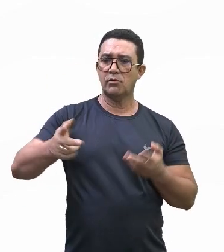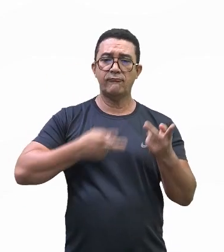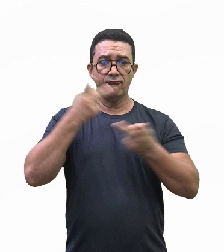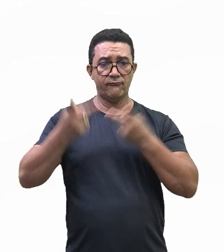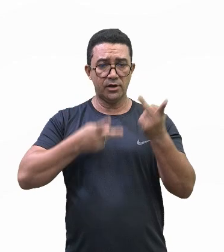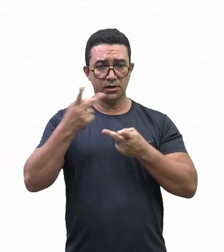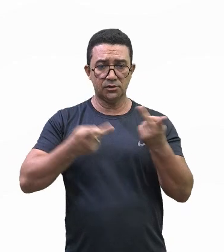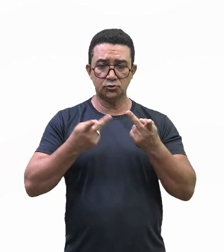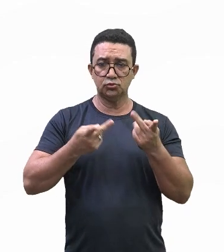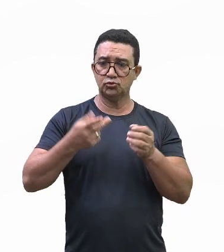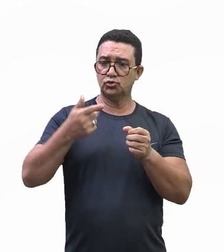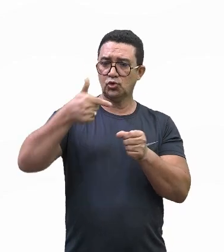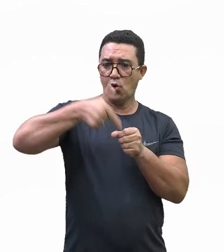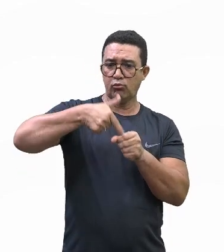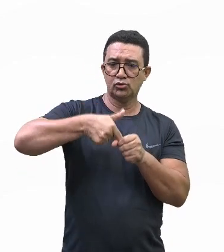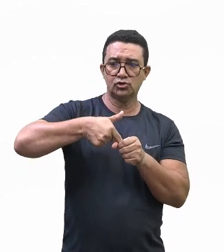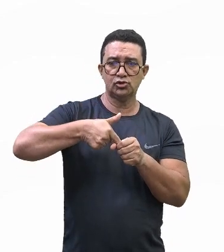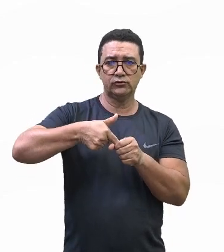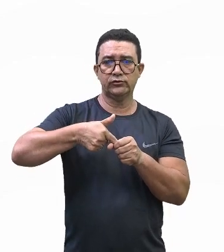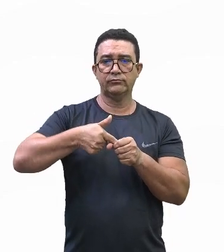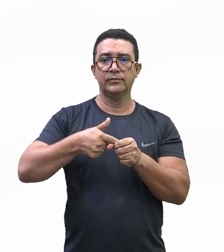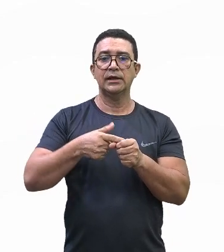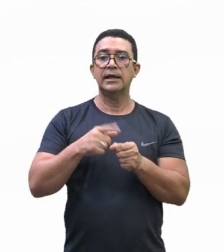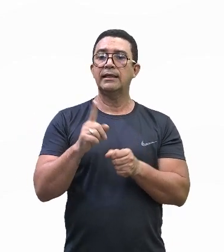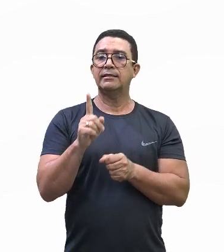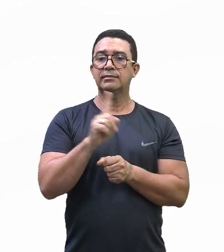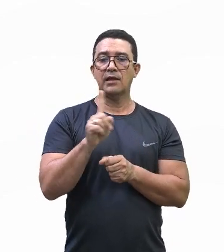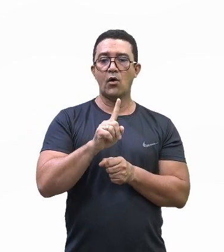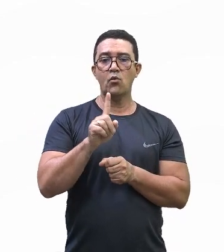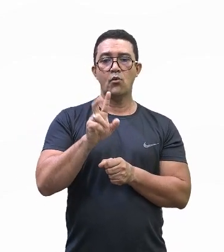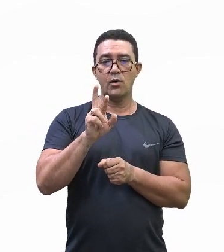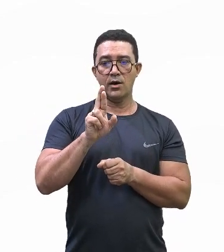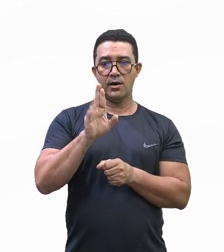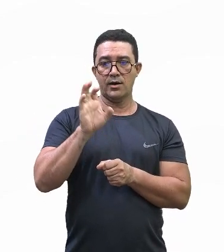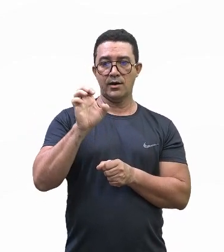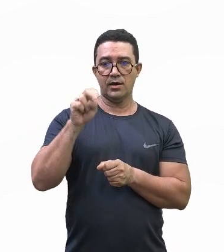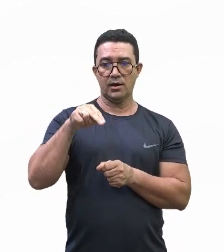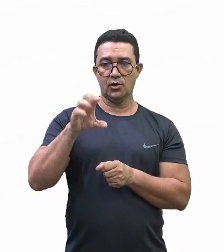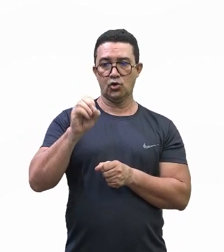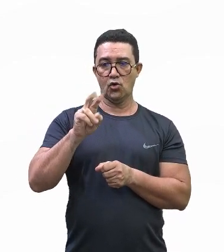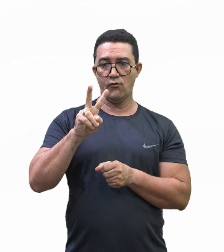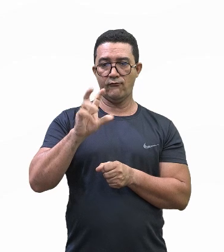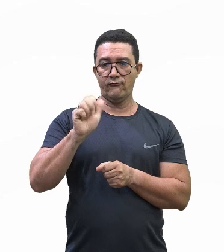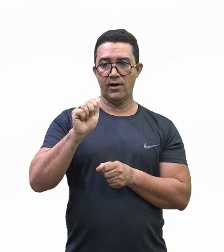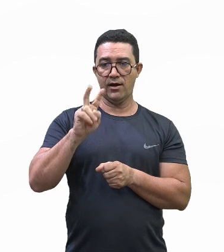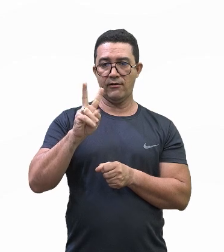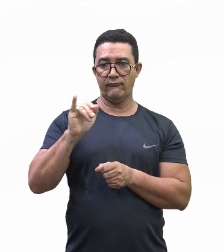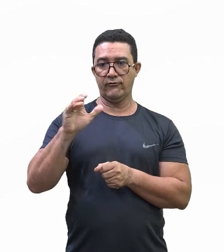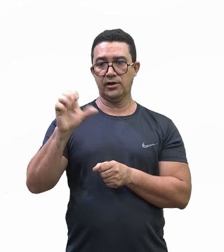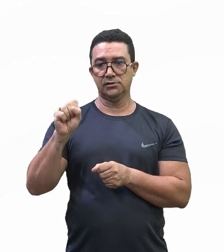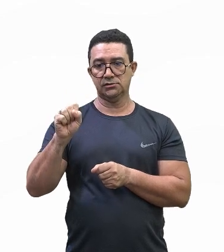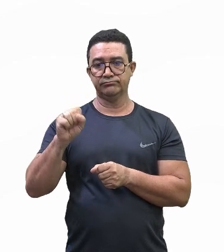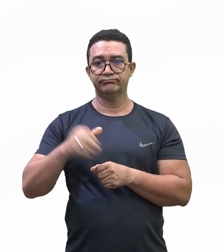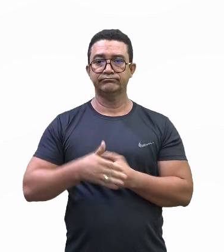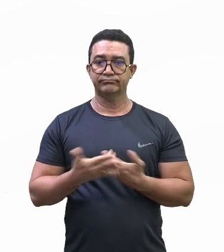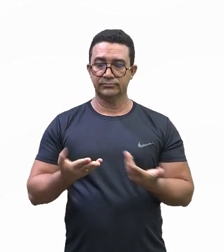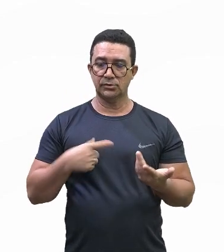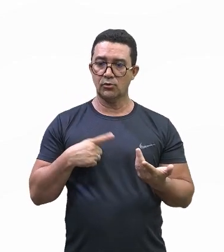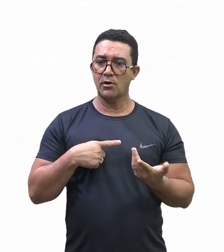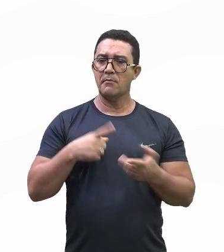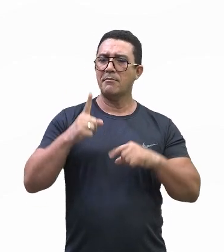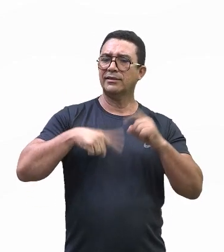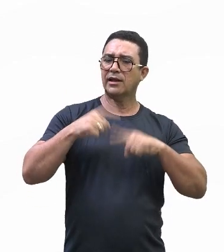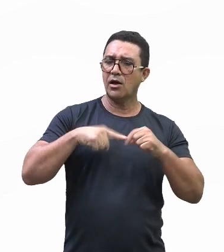desses combustíveis não renováveis ou fósseis, são aqueles que derivam da matéria orgânica vegetal e